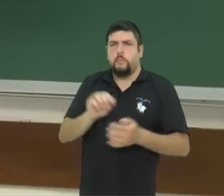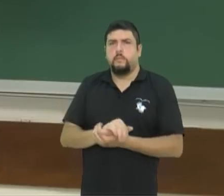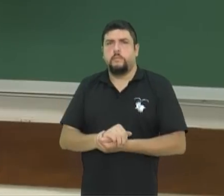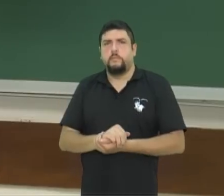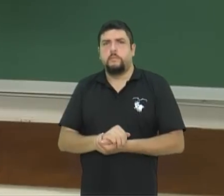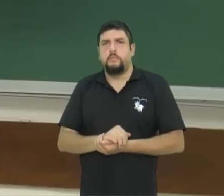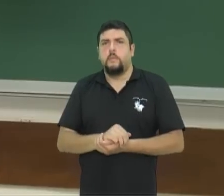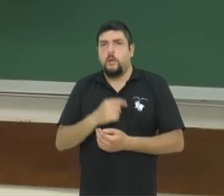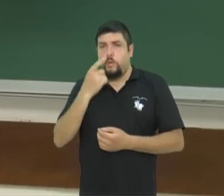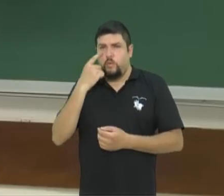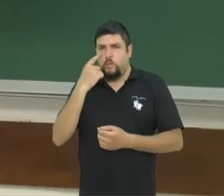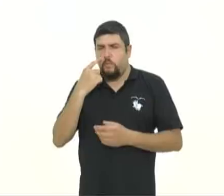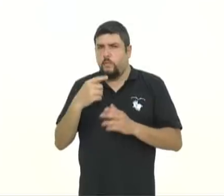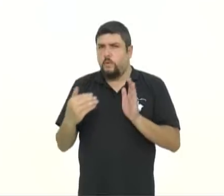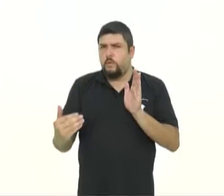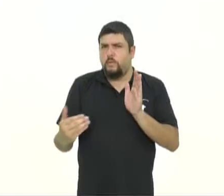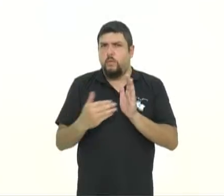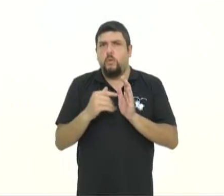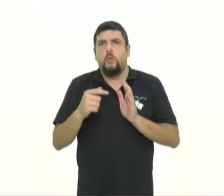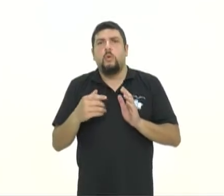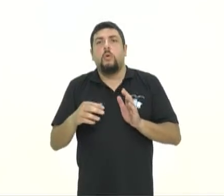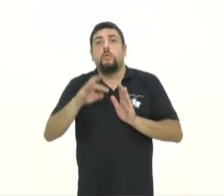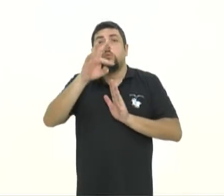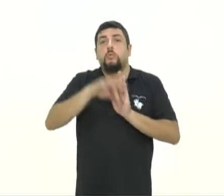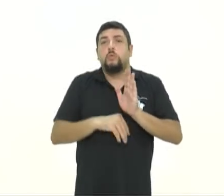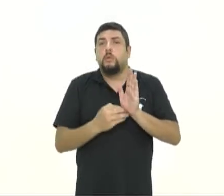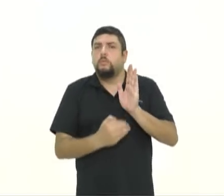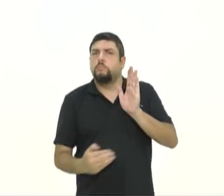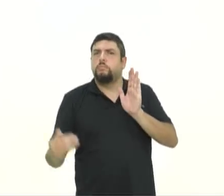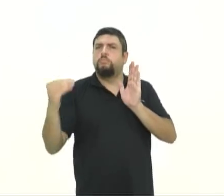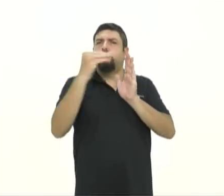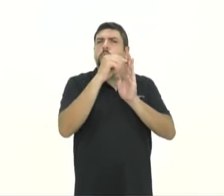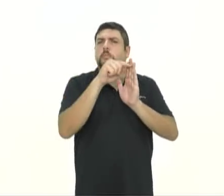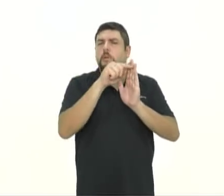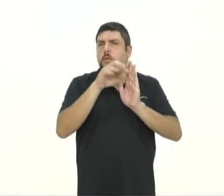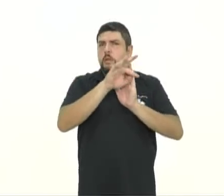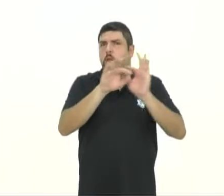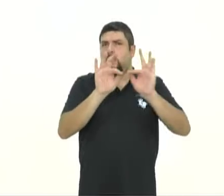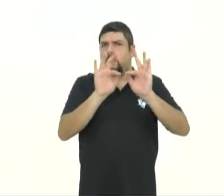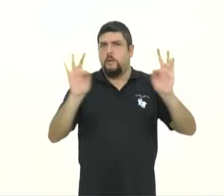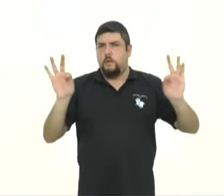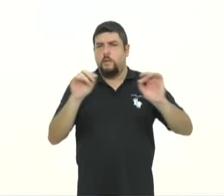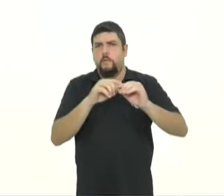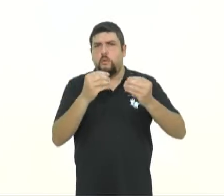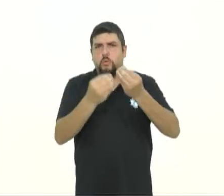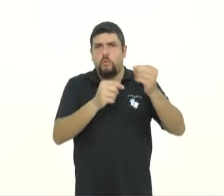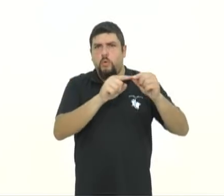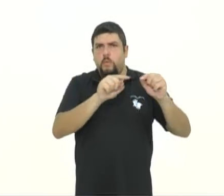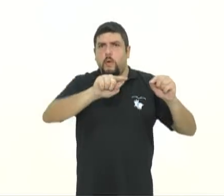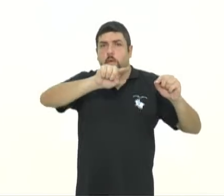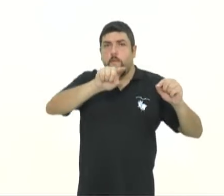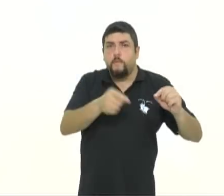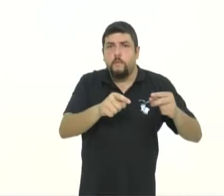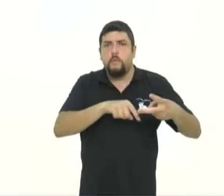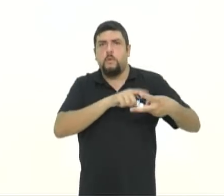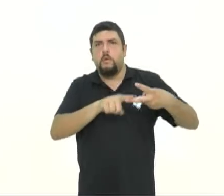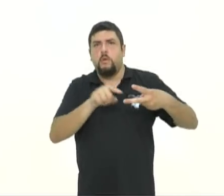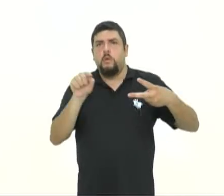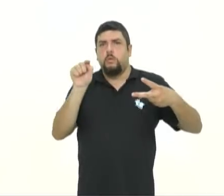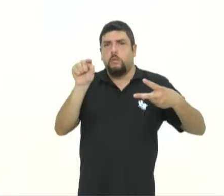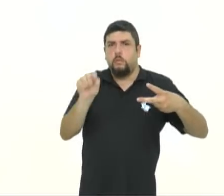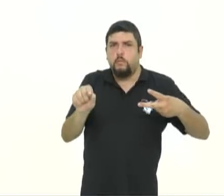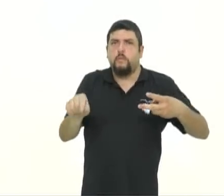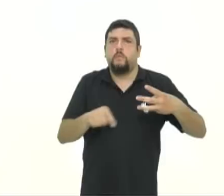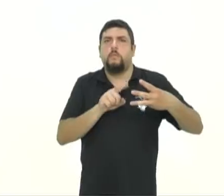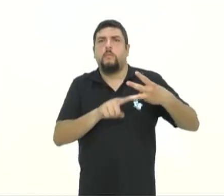vamos retomar aqui para a gente prestar atenção agora na questão do uso das vírgulas aqui, dos dois pontos, do ponto final e do entre